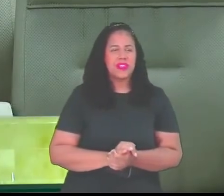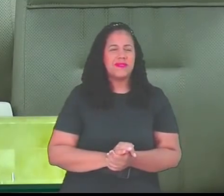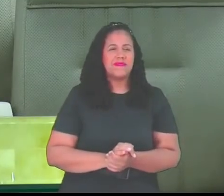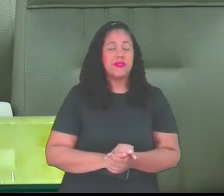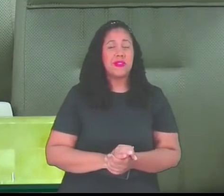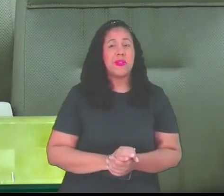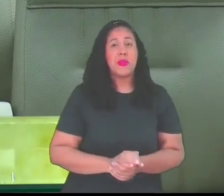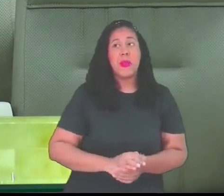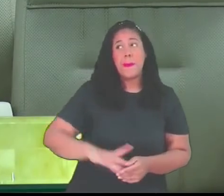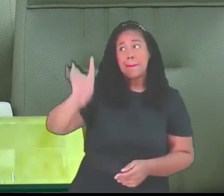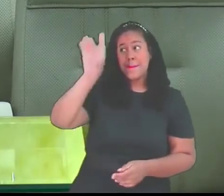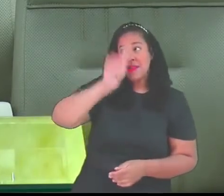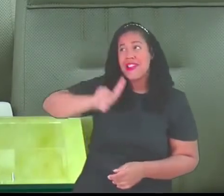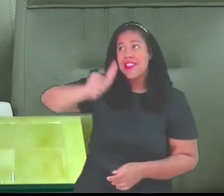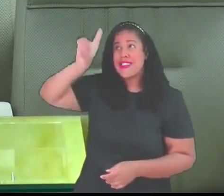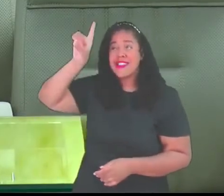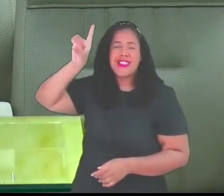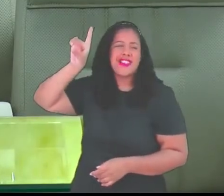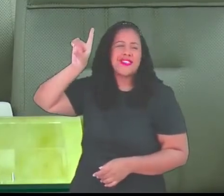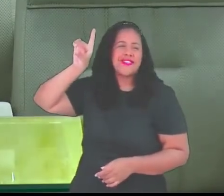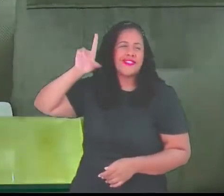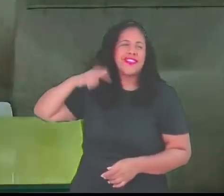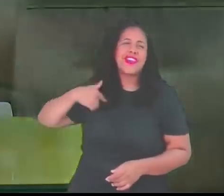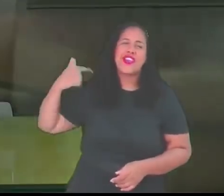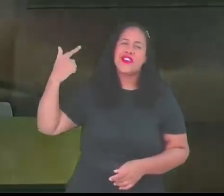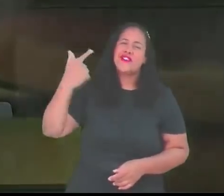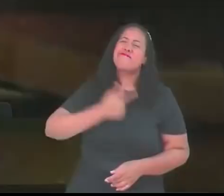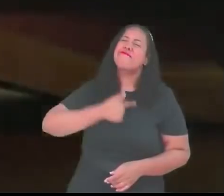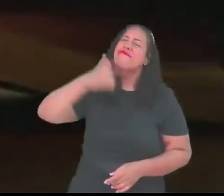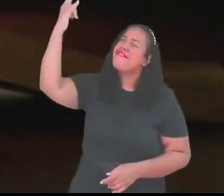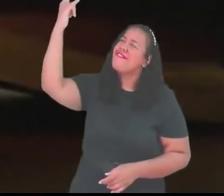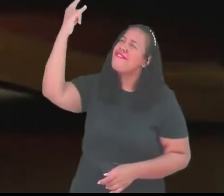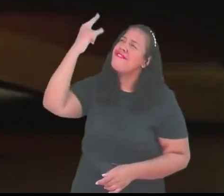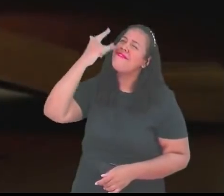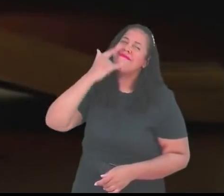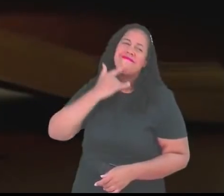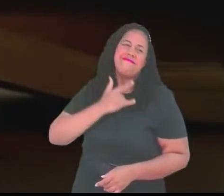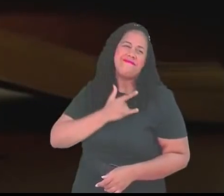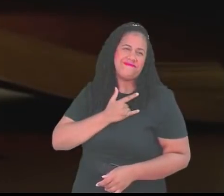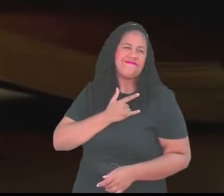Por aquele que nos amou.